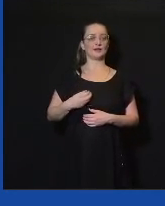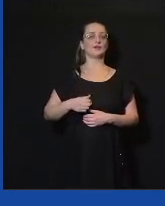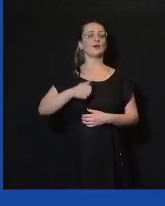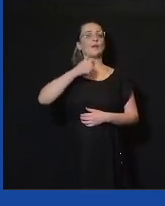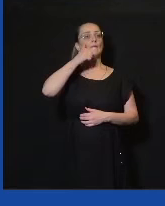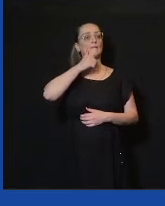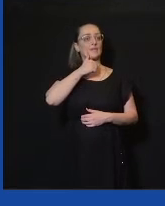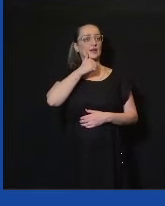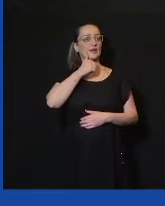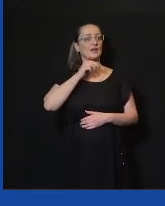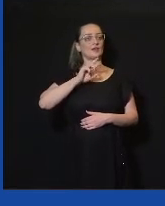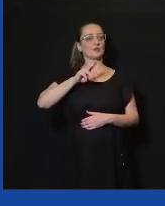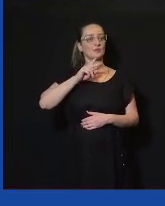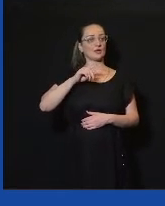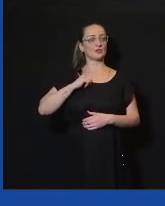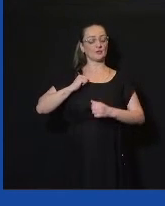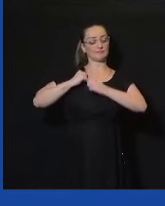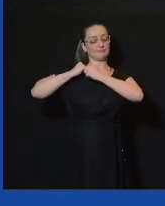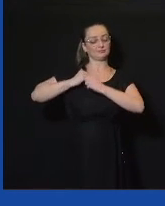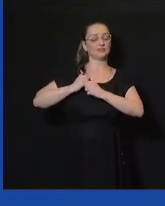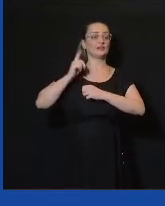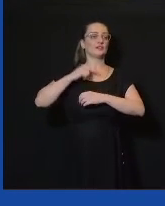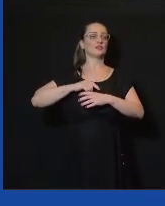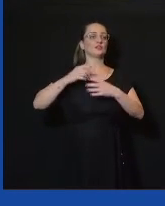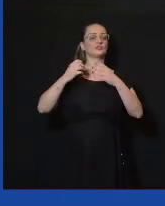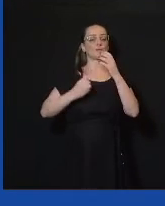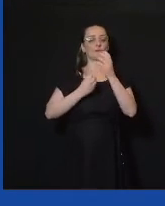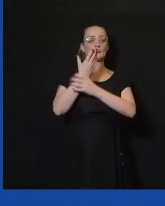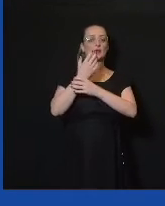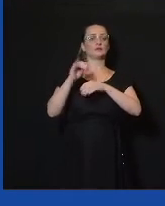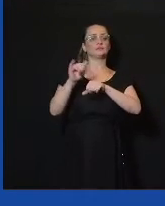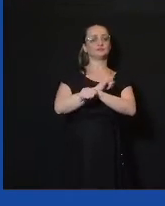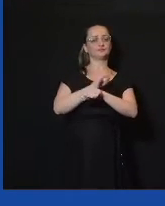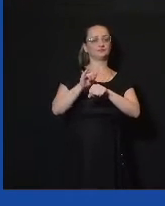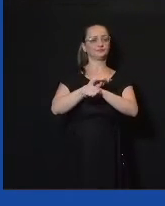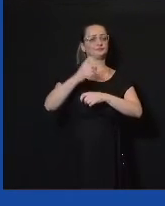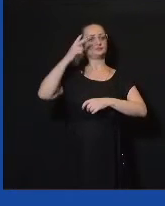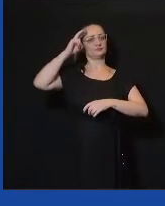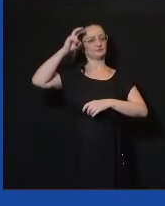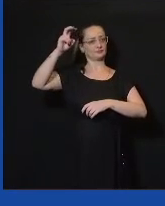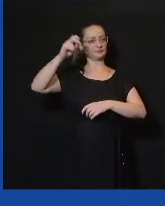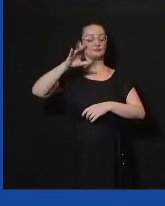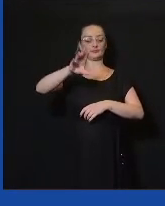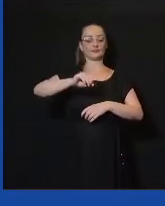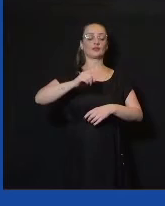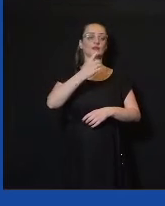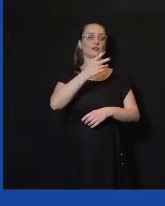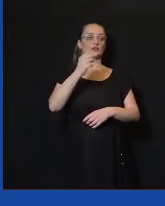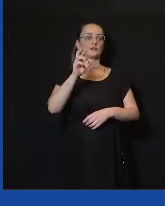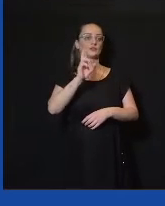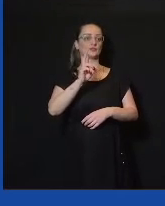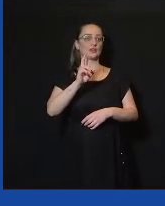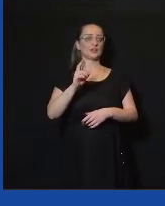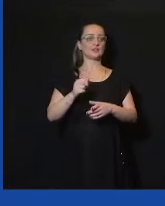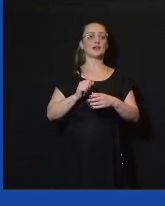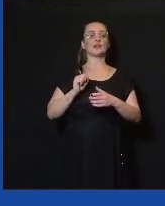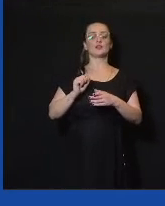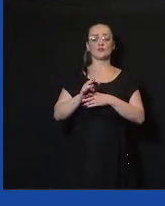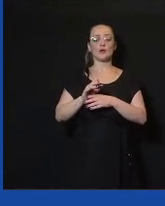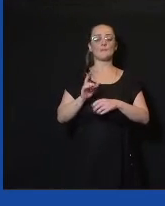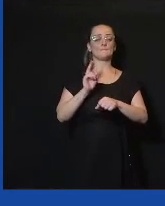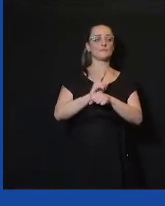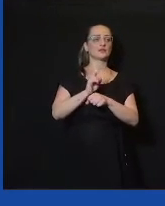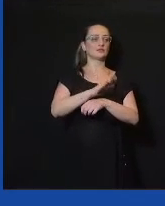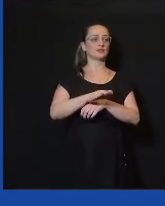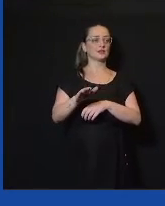estou falando dela carregar piano, não. Estou falando de elaboração, de estratégia, de inteligência, de uma mulher pegar R$120 e ativar a proteção social de criança,